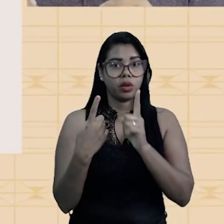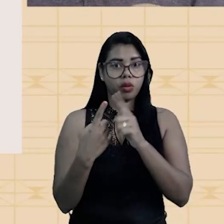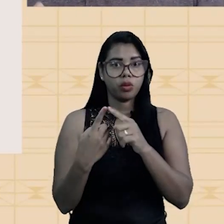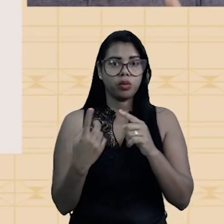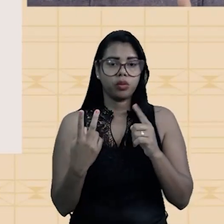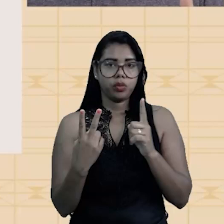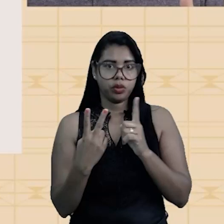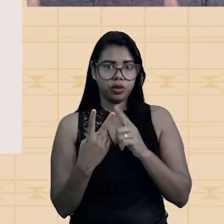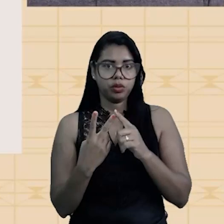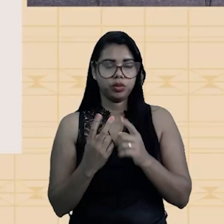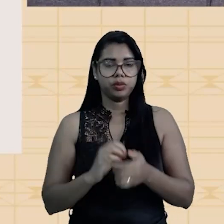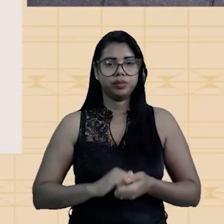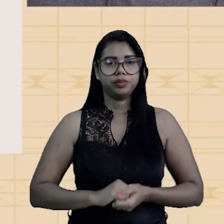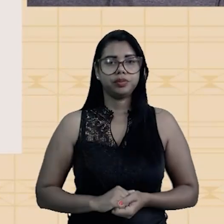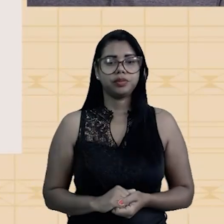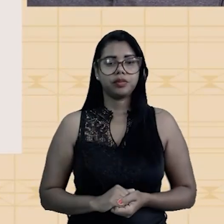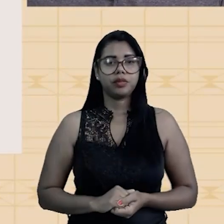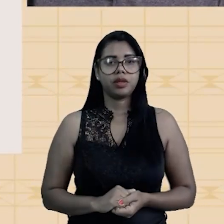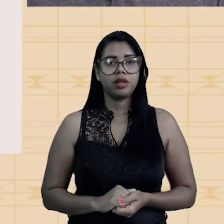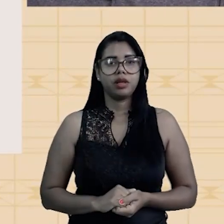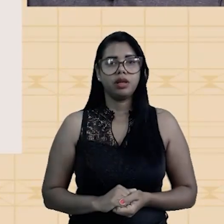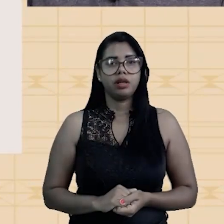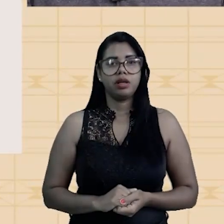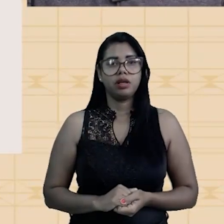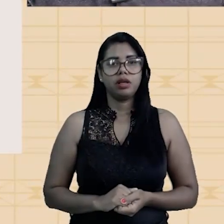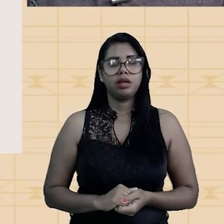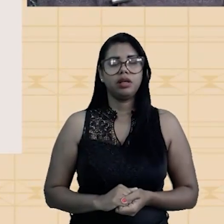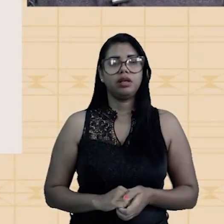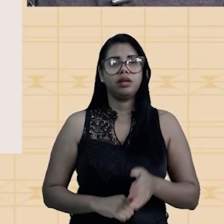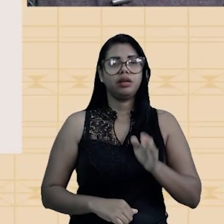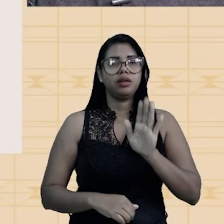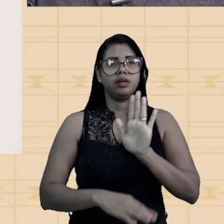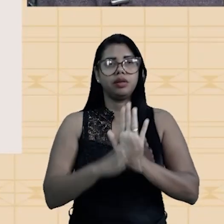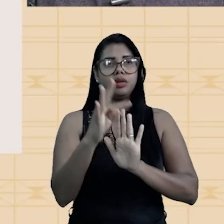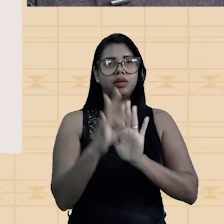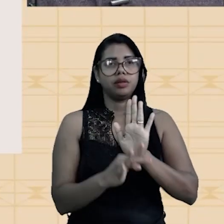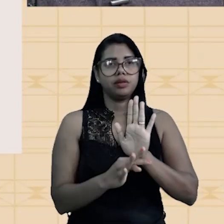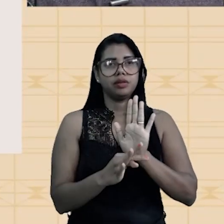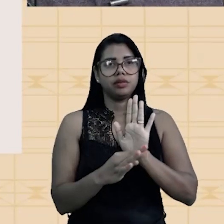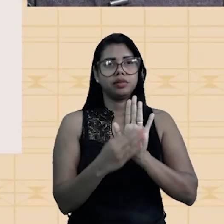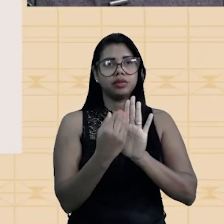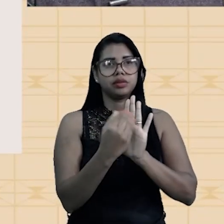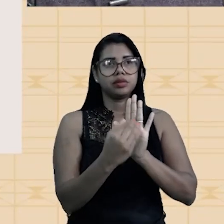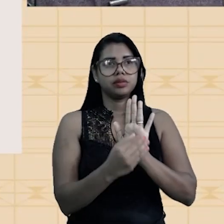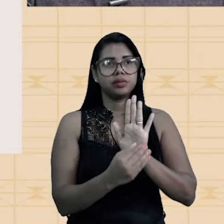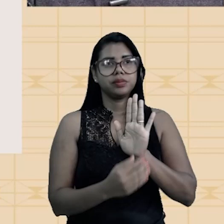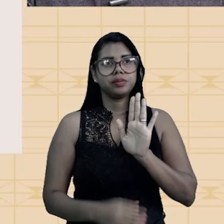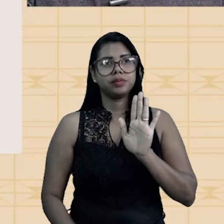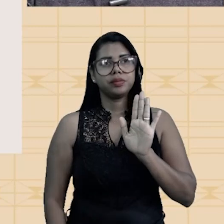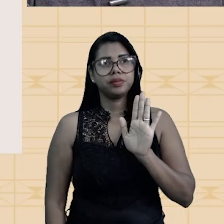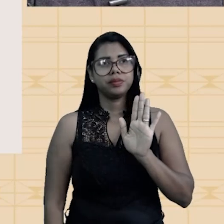desenvolvimento 2? Você pode usar isso aqui, ó. Deixa eu anotar aqui, ó. Dá uma olhada aí, anota isso aqui, ó.